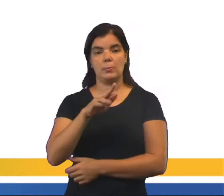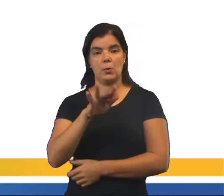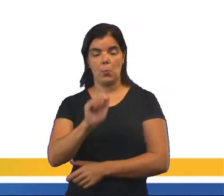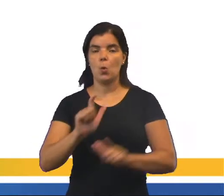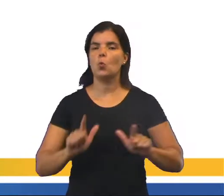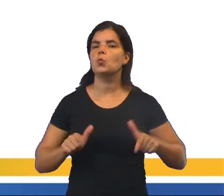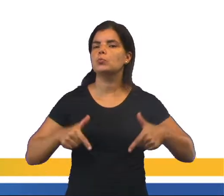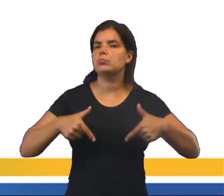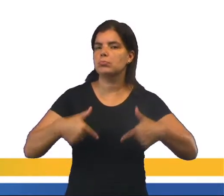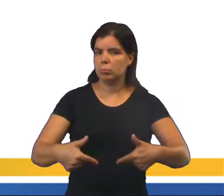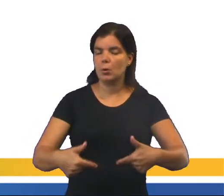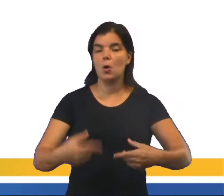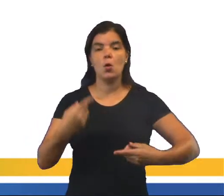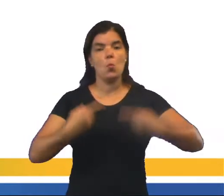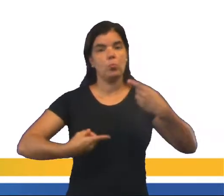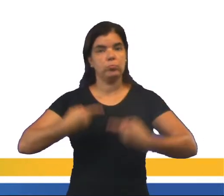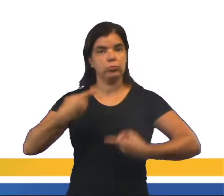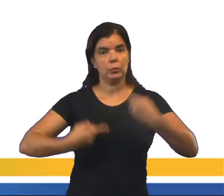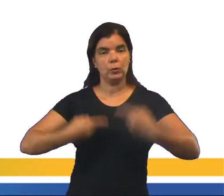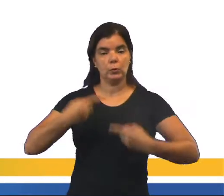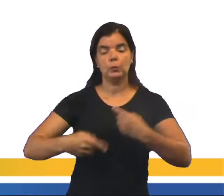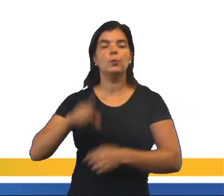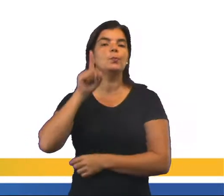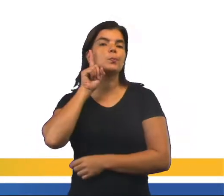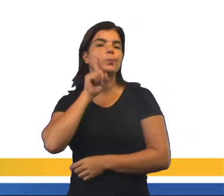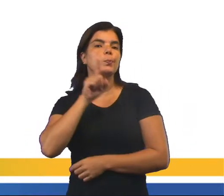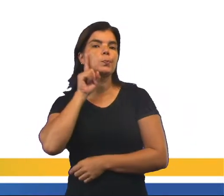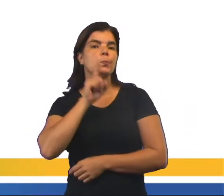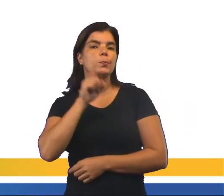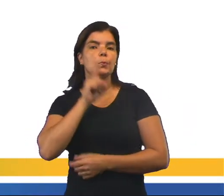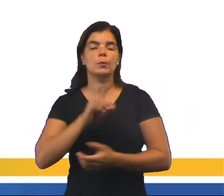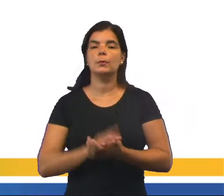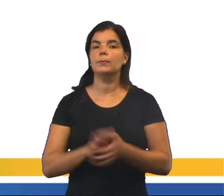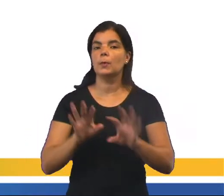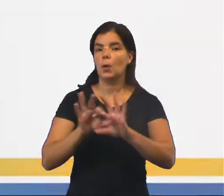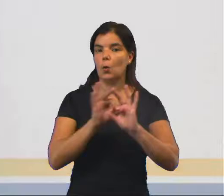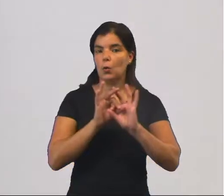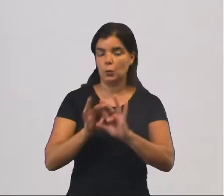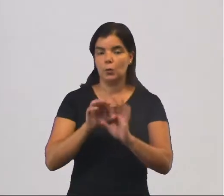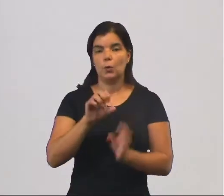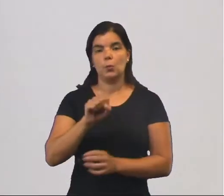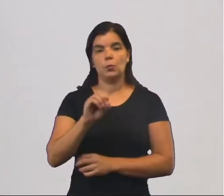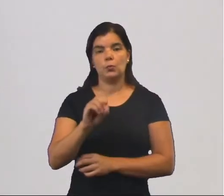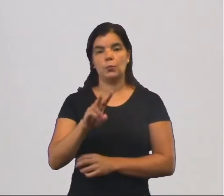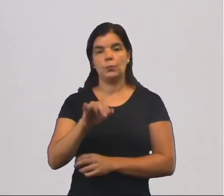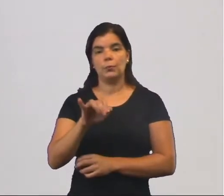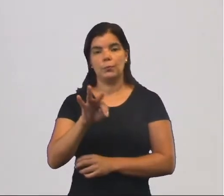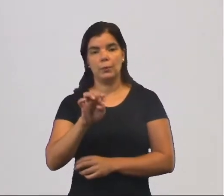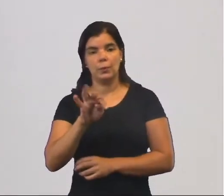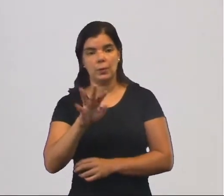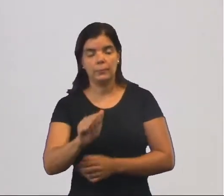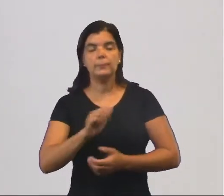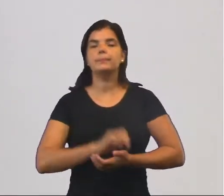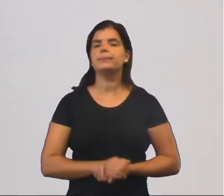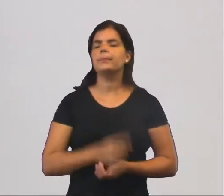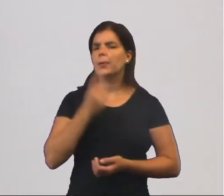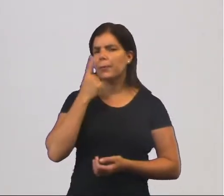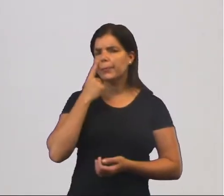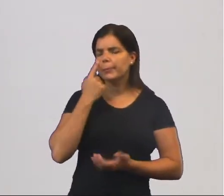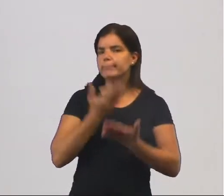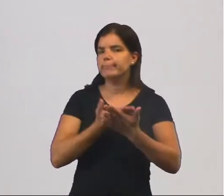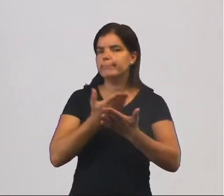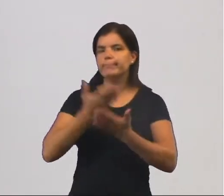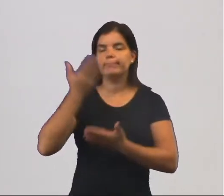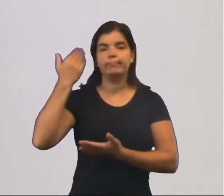o enfrentamento político-ideológico entre os Estados Unidos e a União Soviética. Nós vimos na